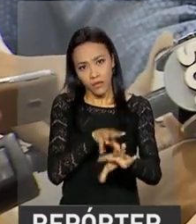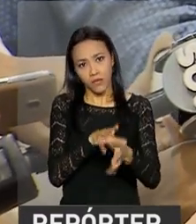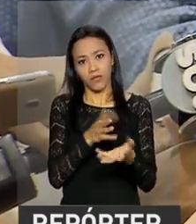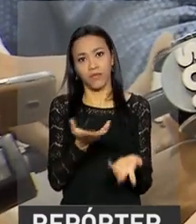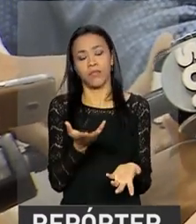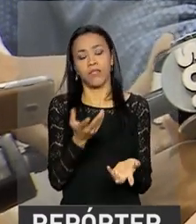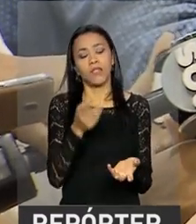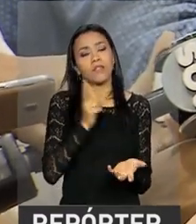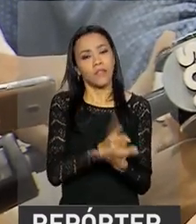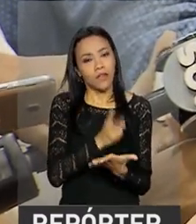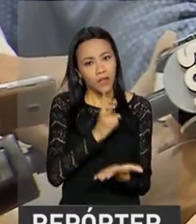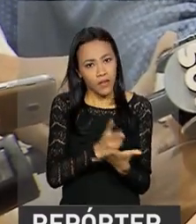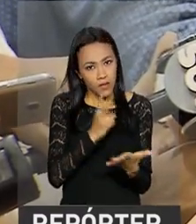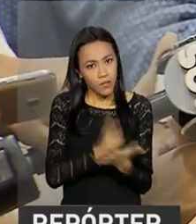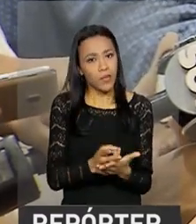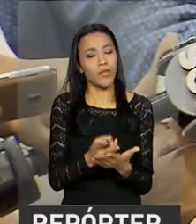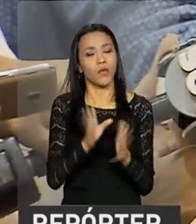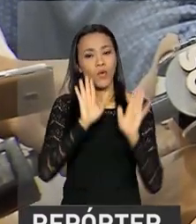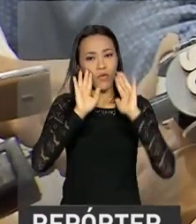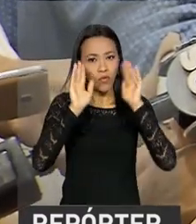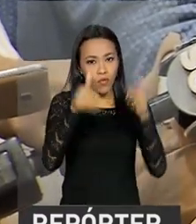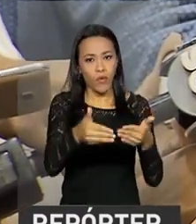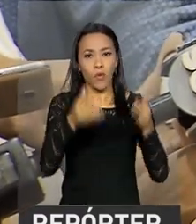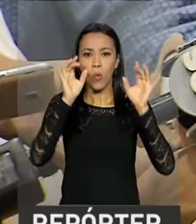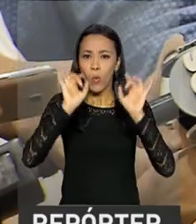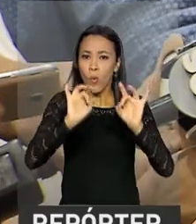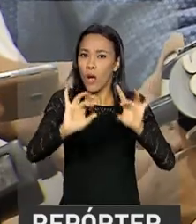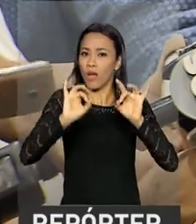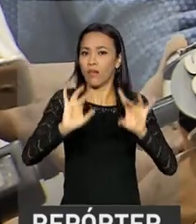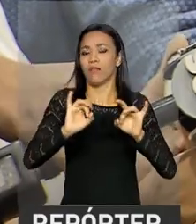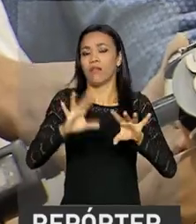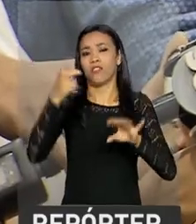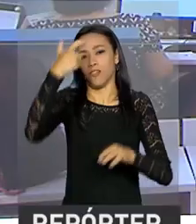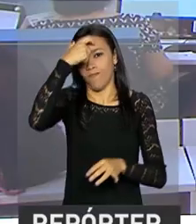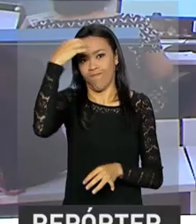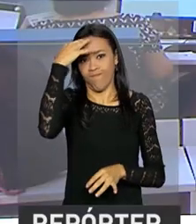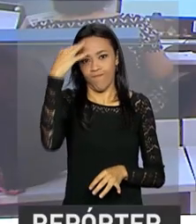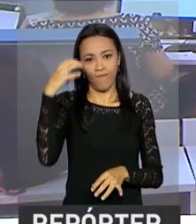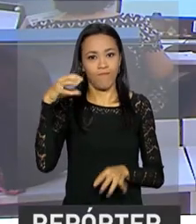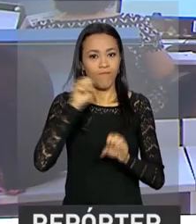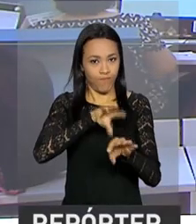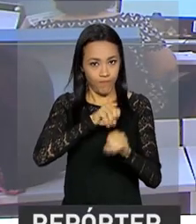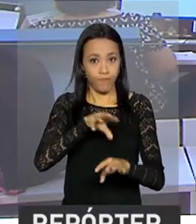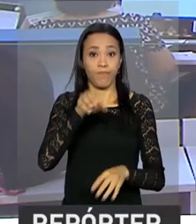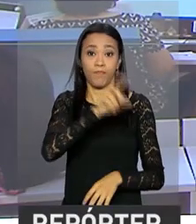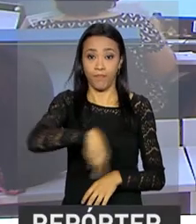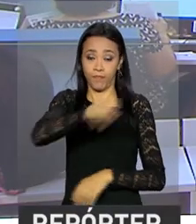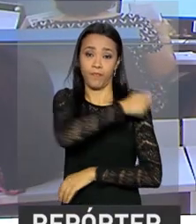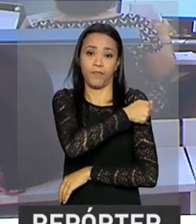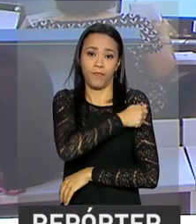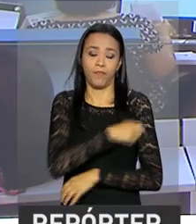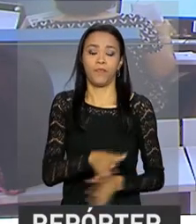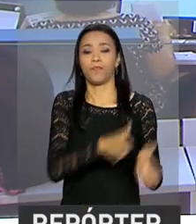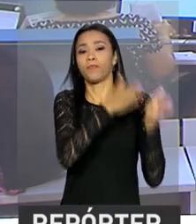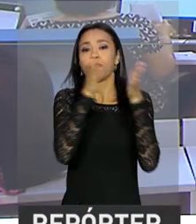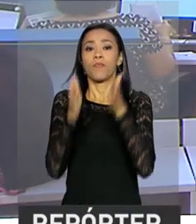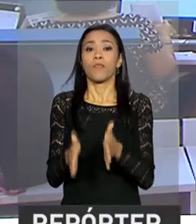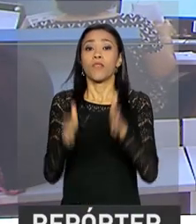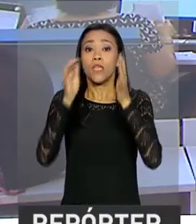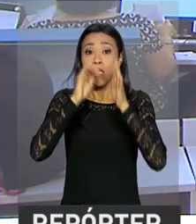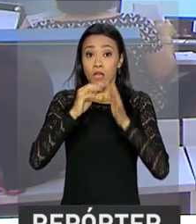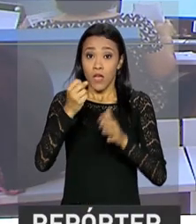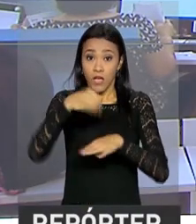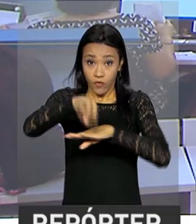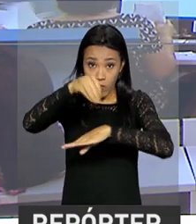sempre em defesa da qualidade do ensino dos Estudantes e os dados divulgados pelo Inep